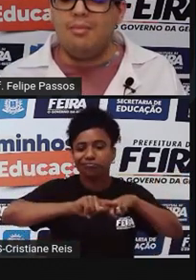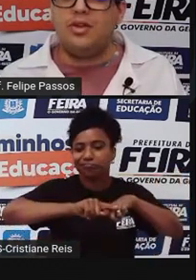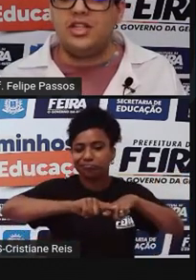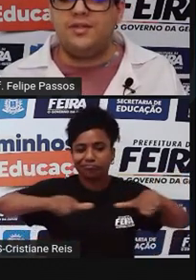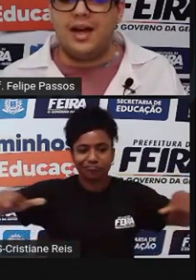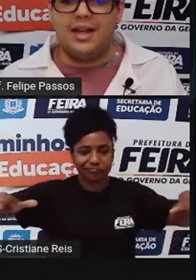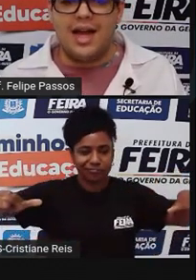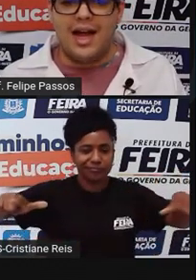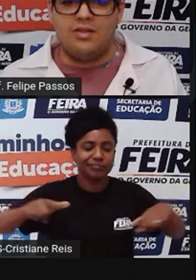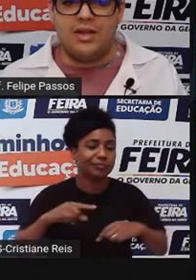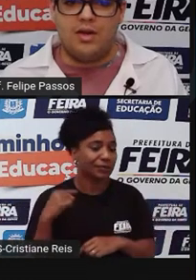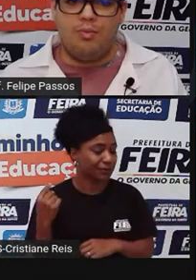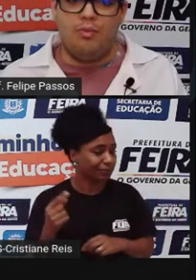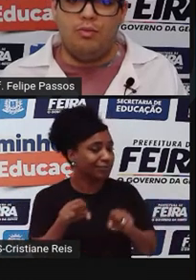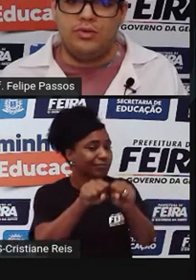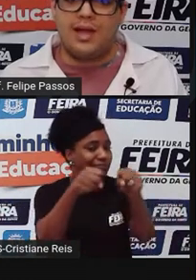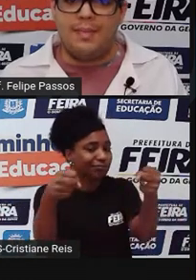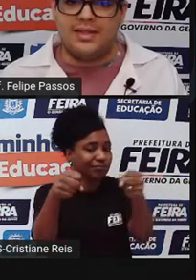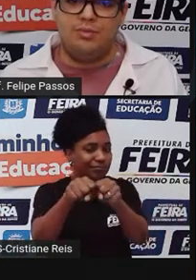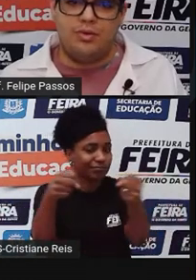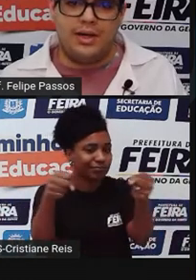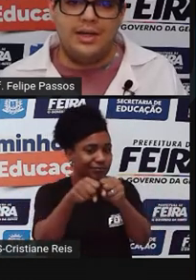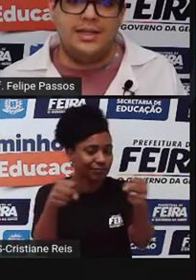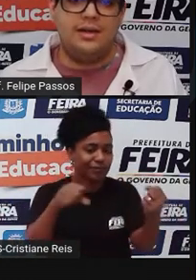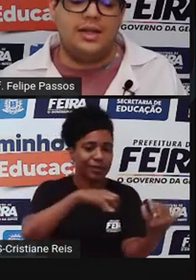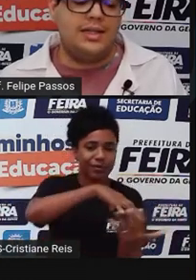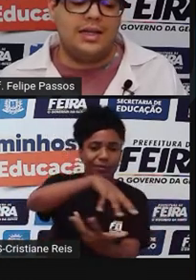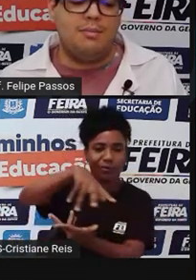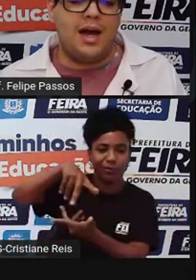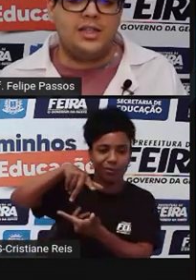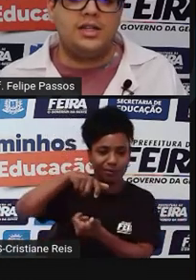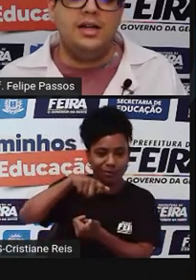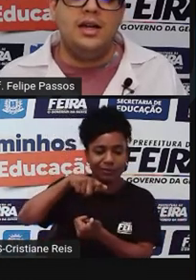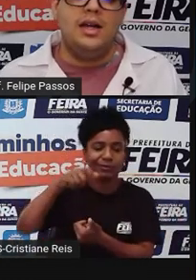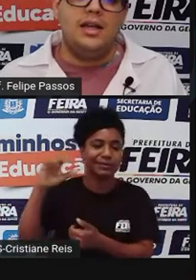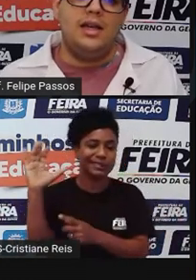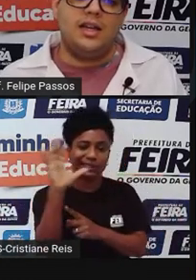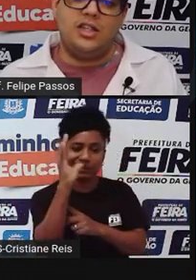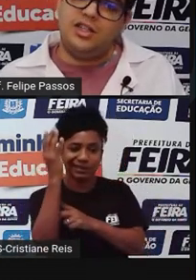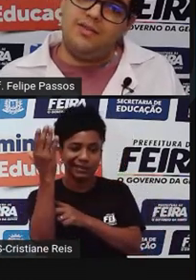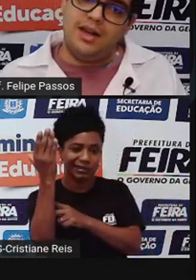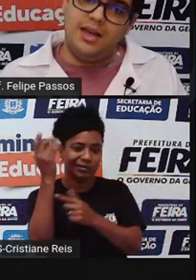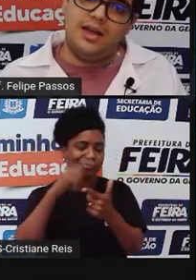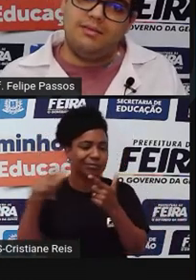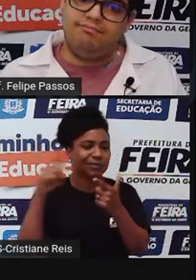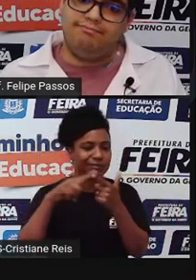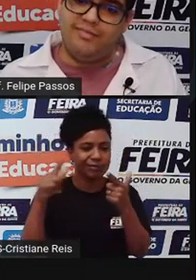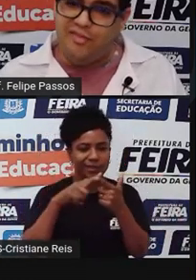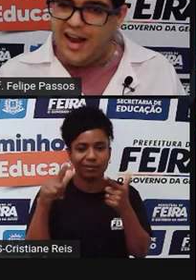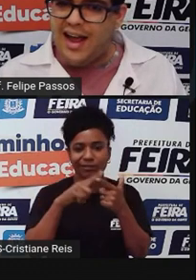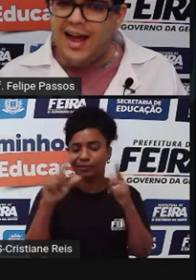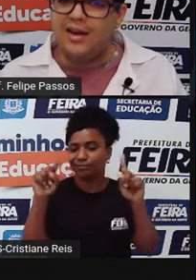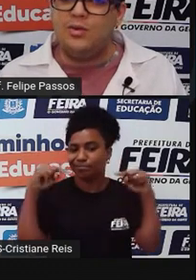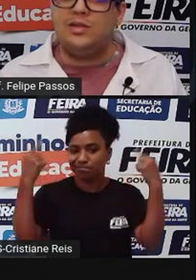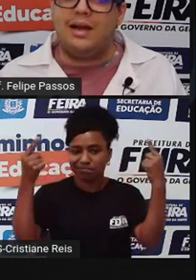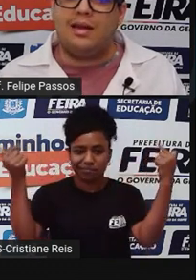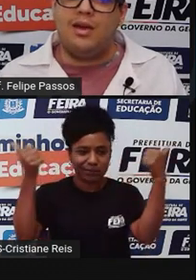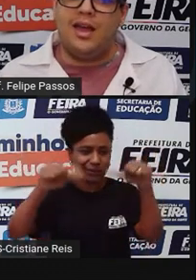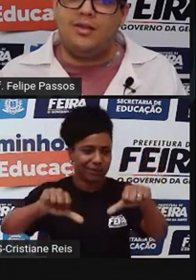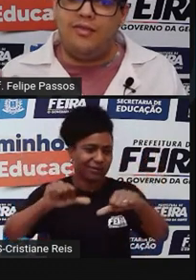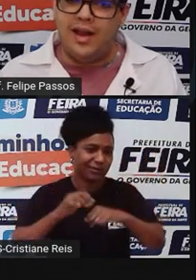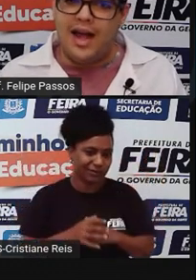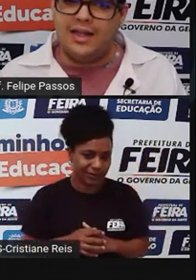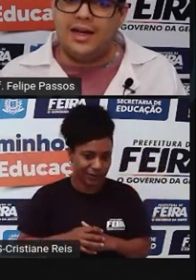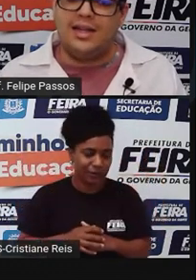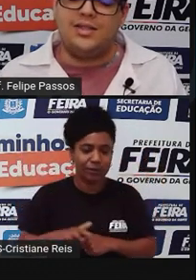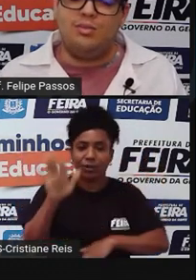que é bom a gente ficar ligado né o mundo tá passando por uma crise crise climática e a gente deveria frear o